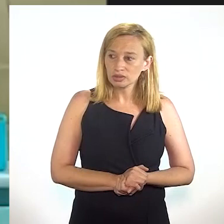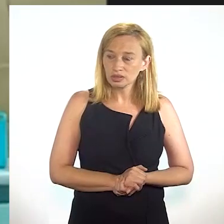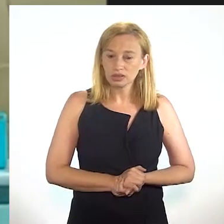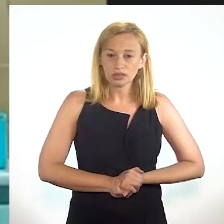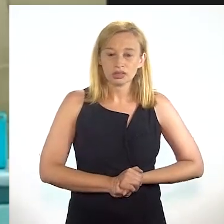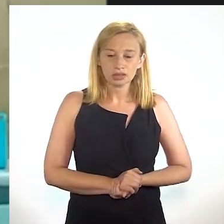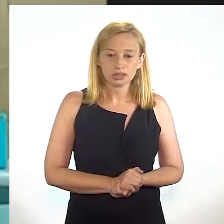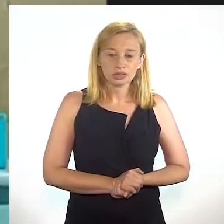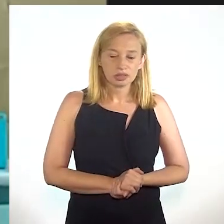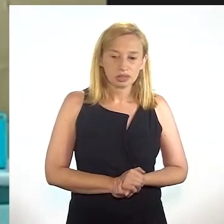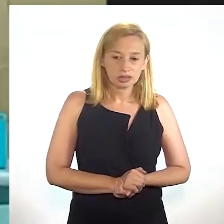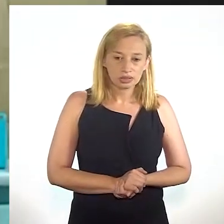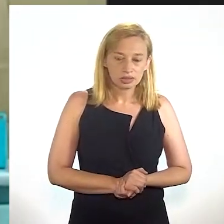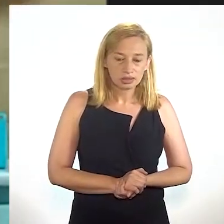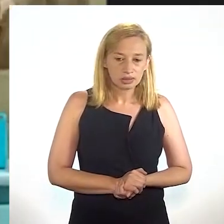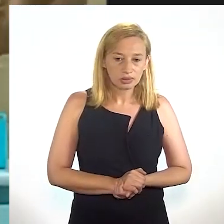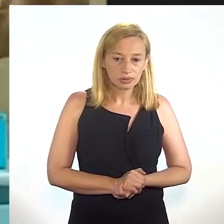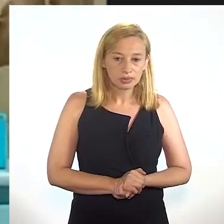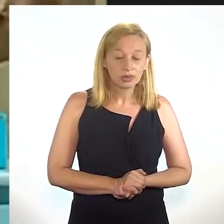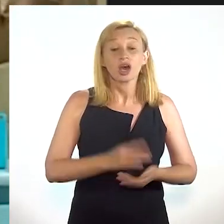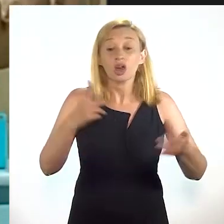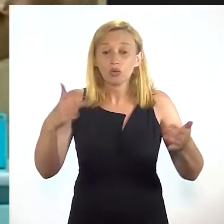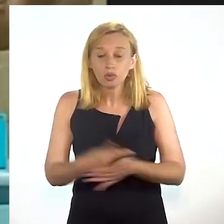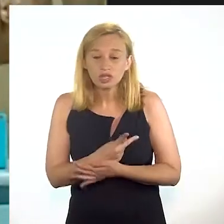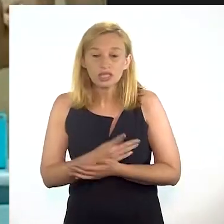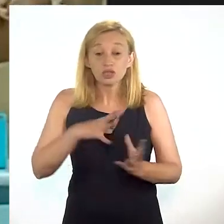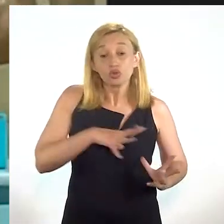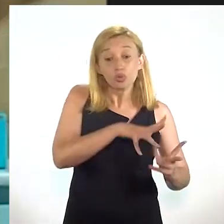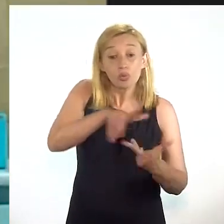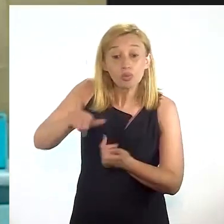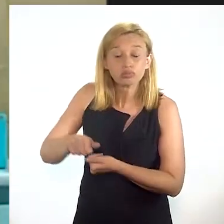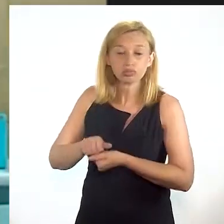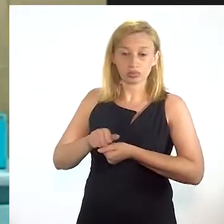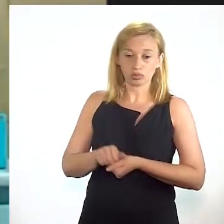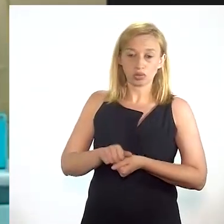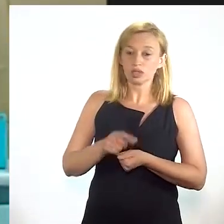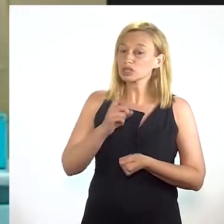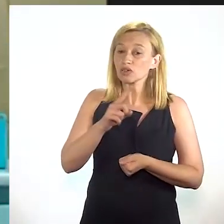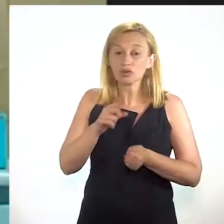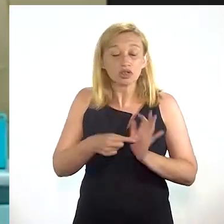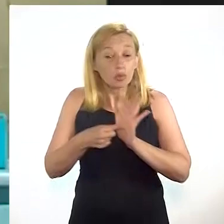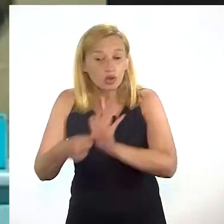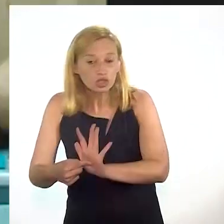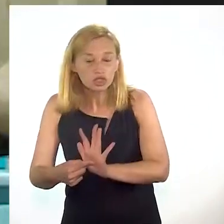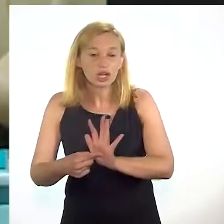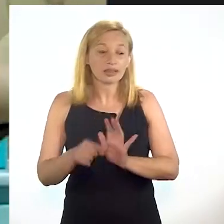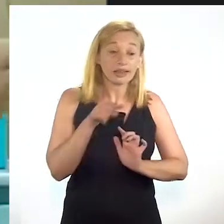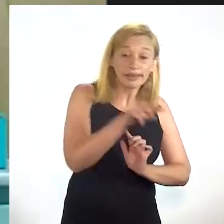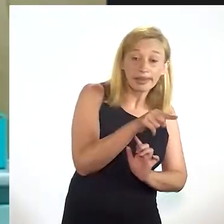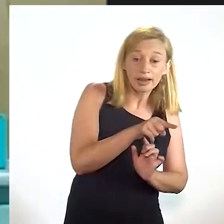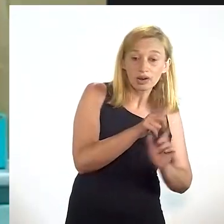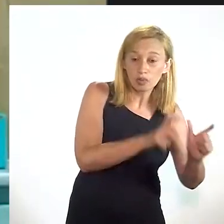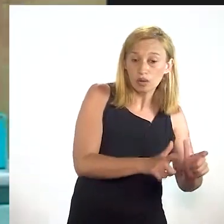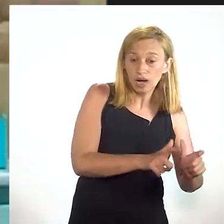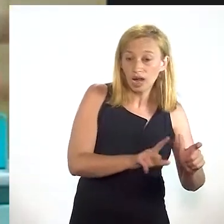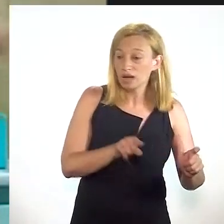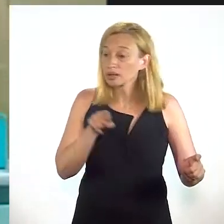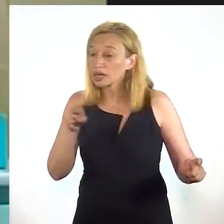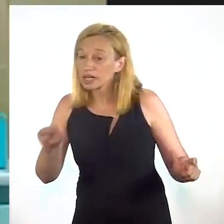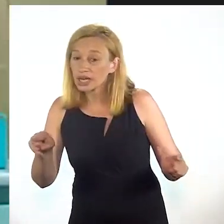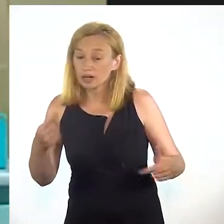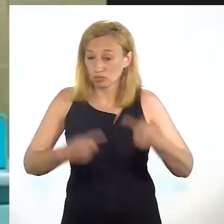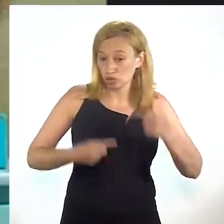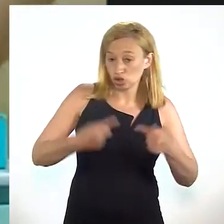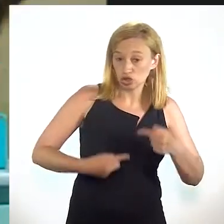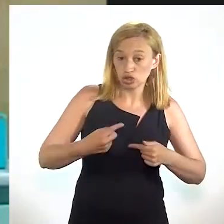empreendedoras. Num caso de uma situação como essa, adversa, que aconteceu no mundo todo, não foi